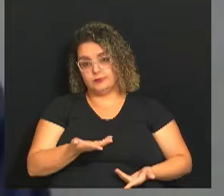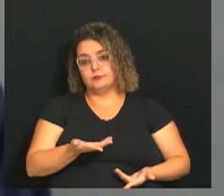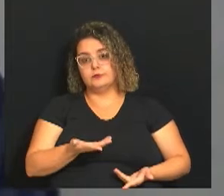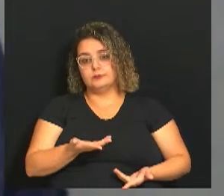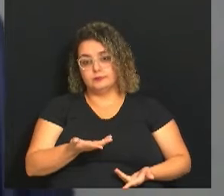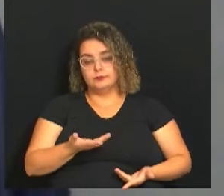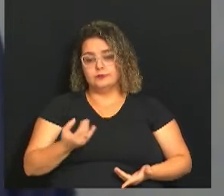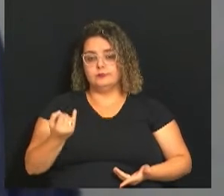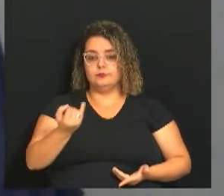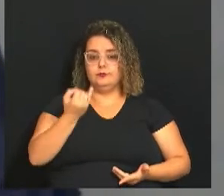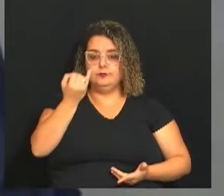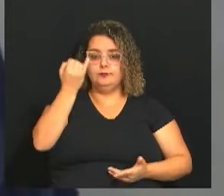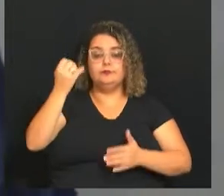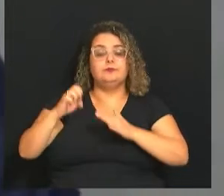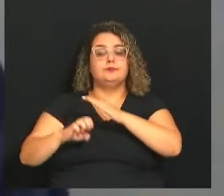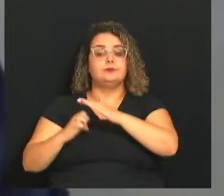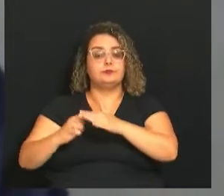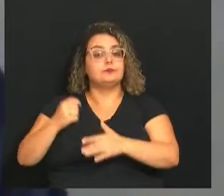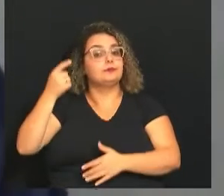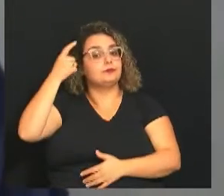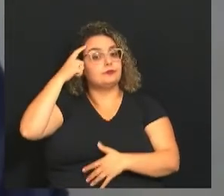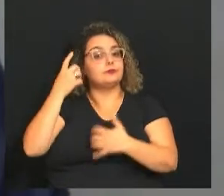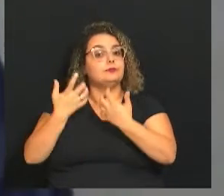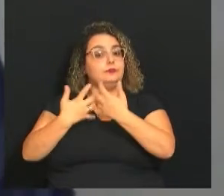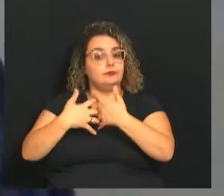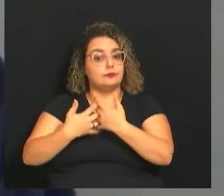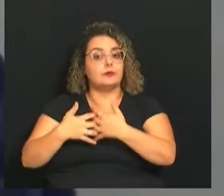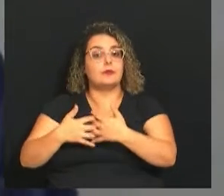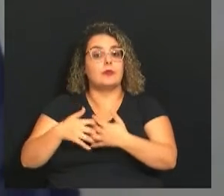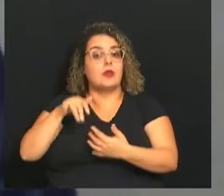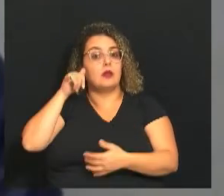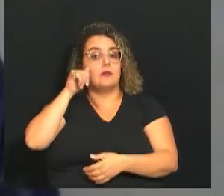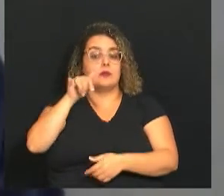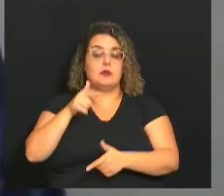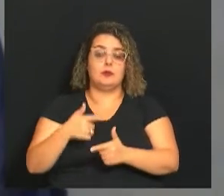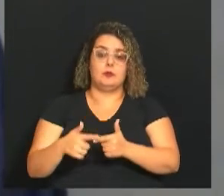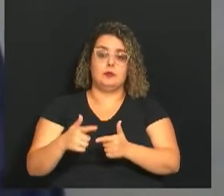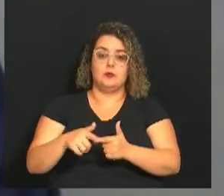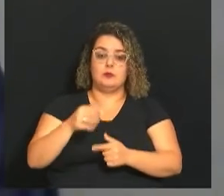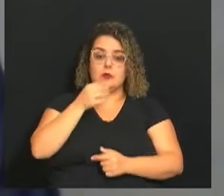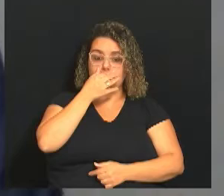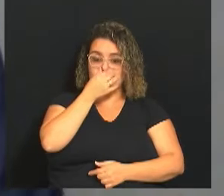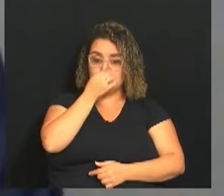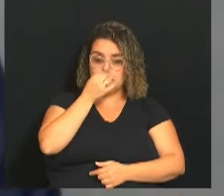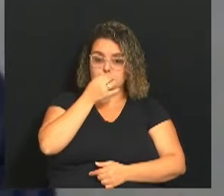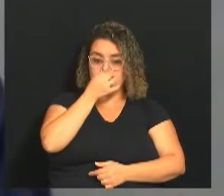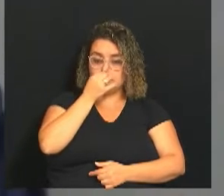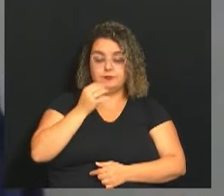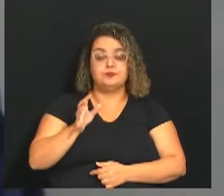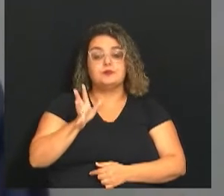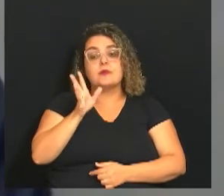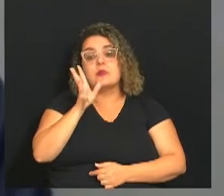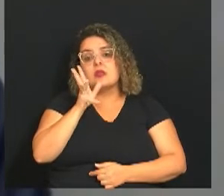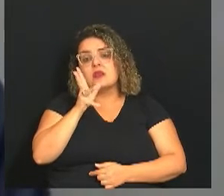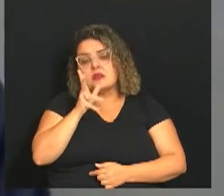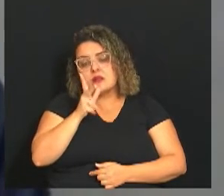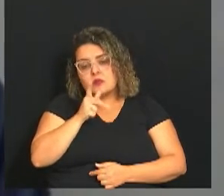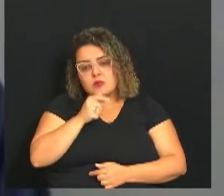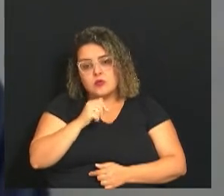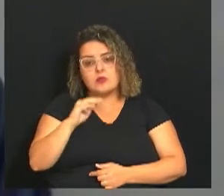empresas também pensem bastante nessa questão da prevenção. E tudo isso demorou muito para que fosse entendido